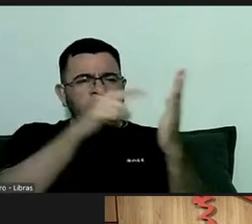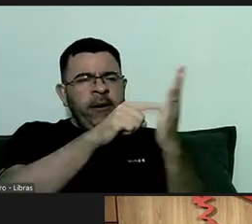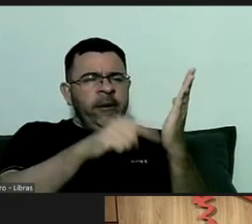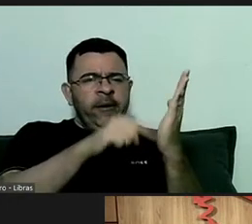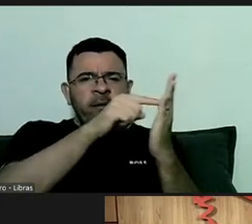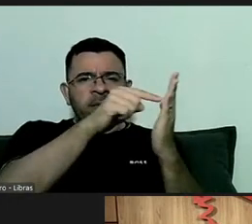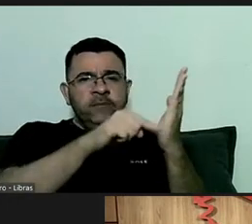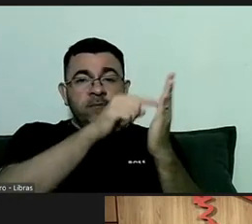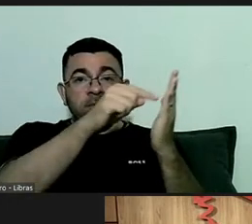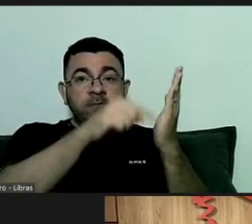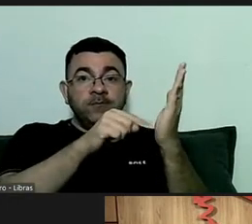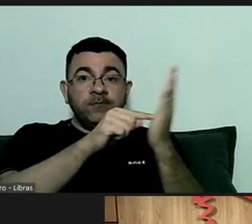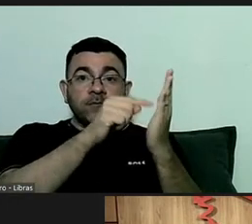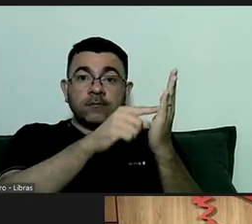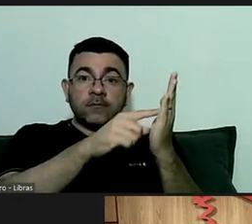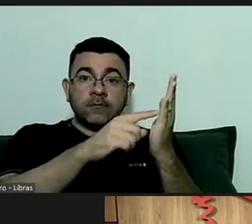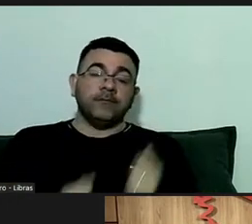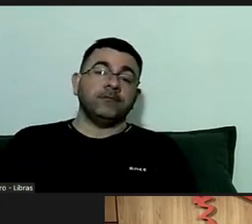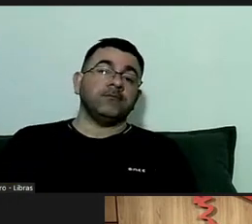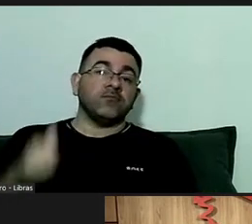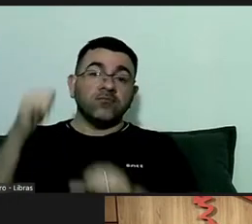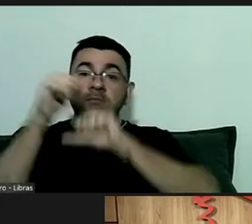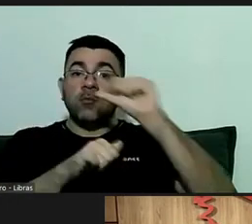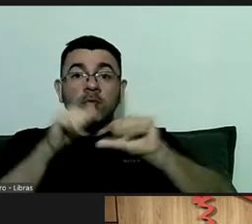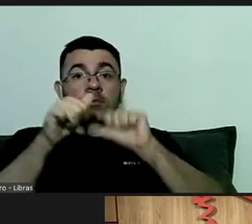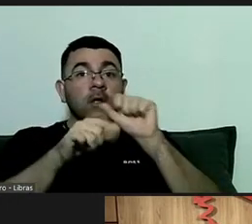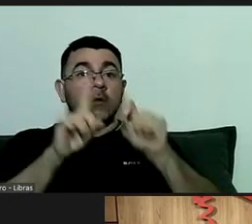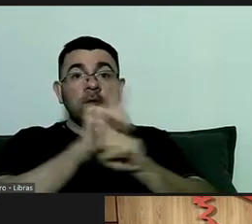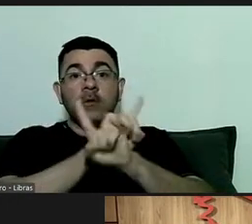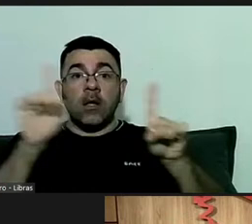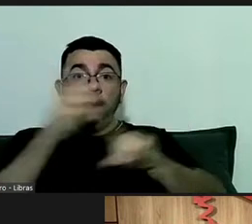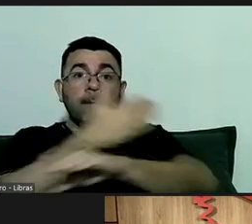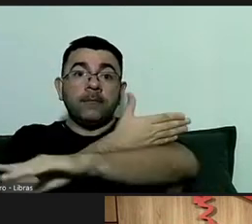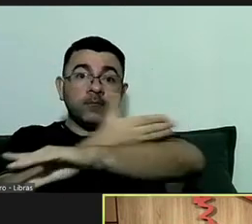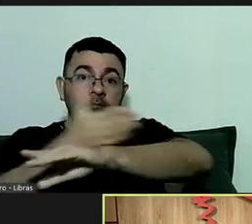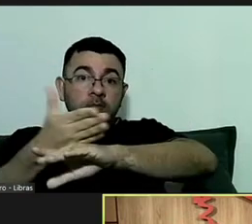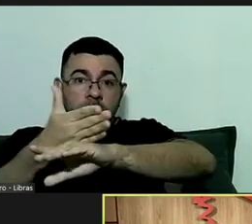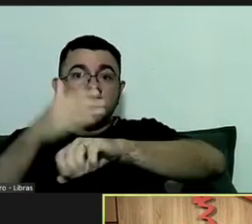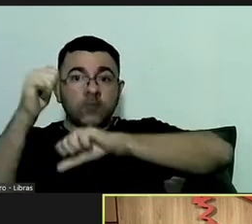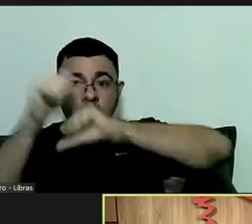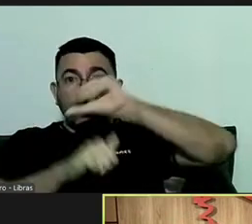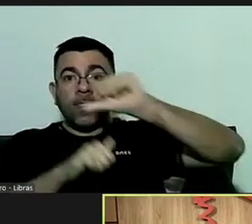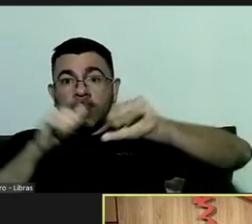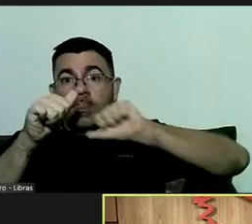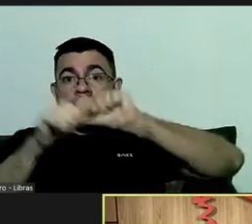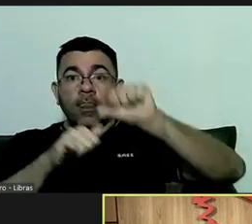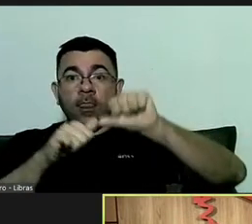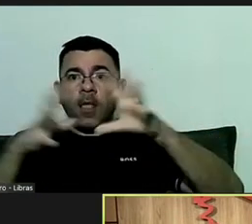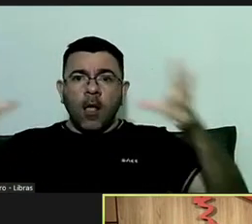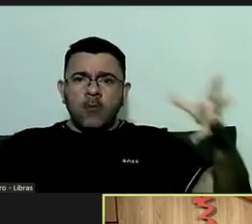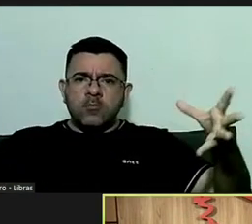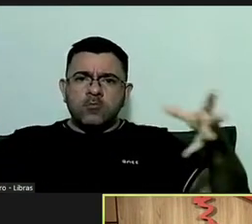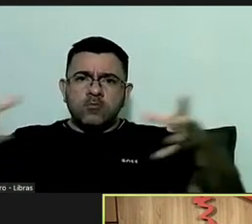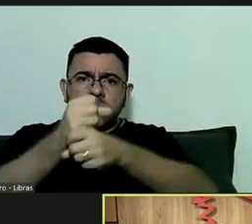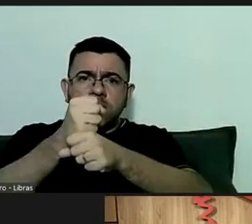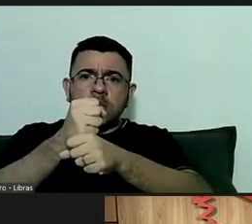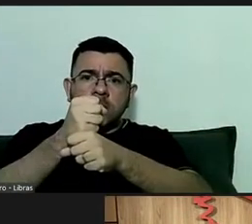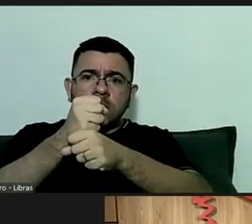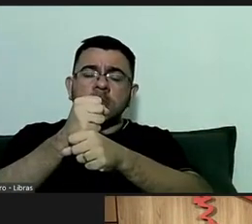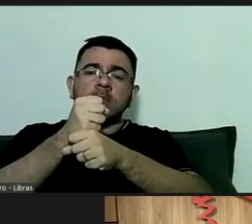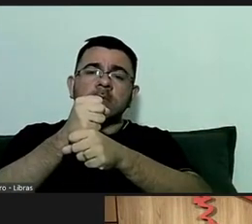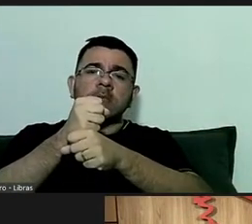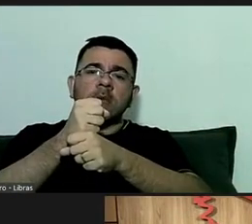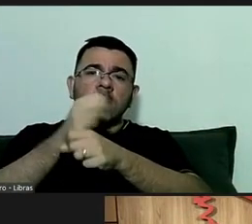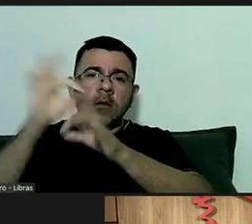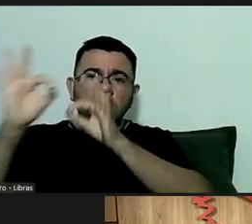tá mudando tudo não tá vocês TM que mudar a cultura de gestão vocês tem que juntar isso não adianta ter ferramentas